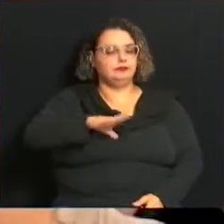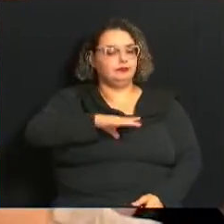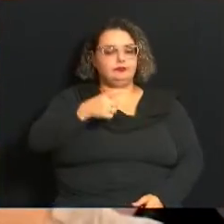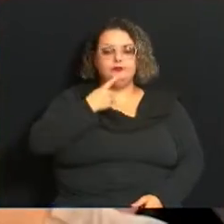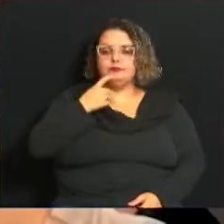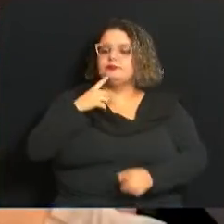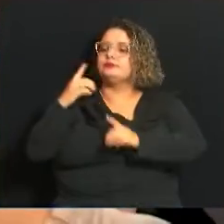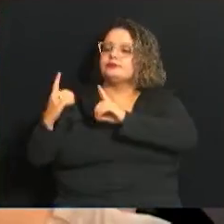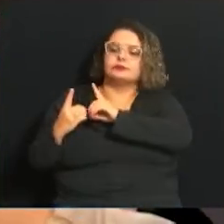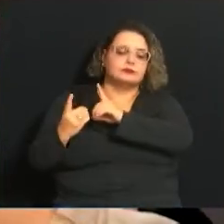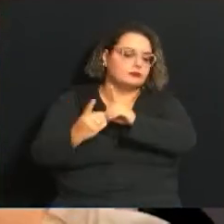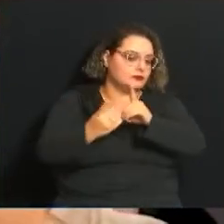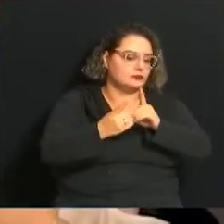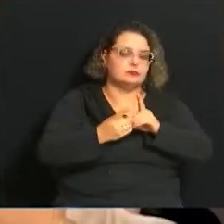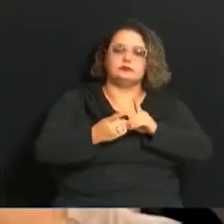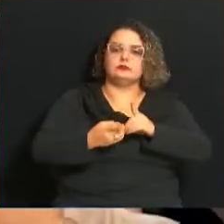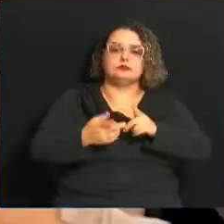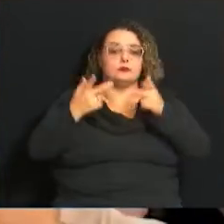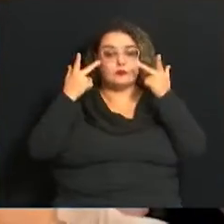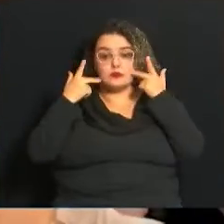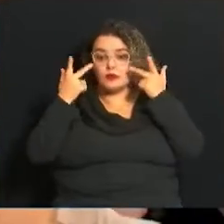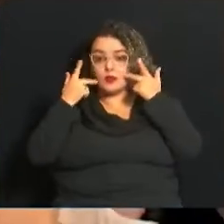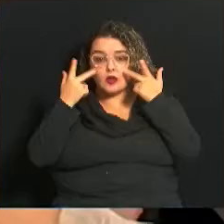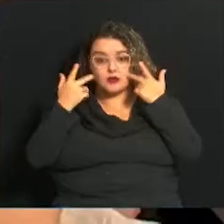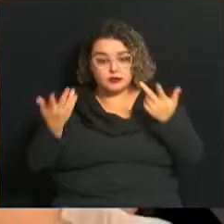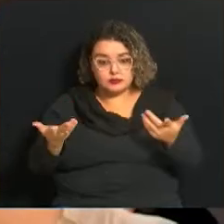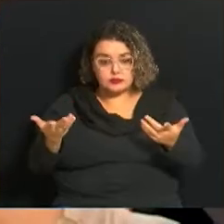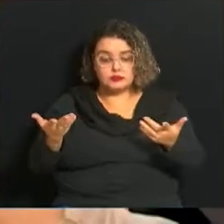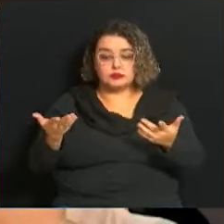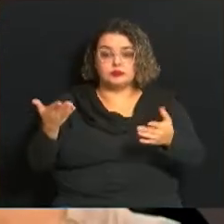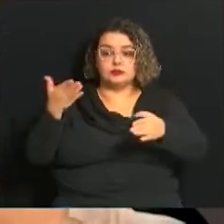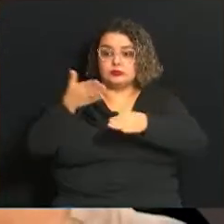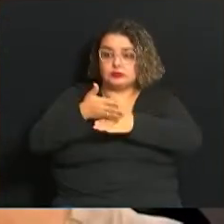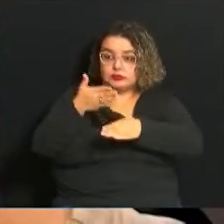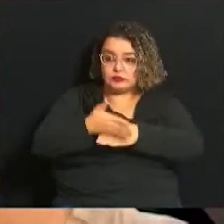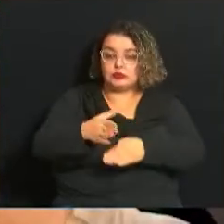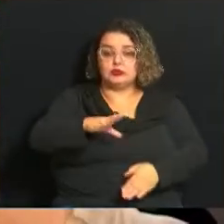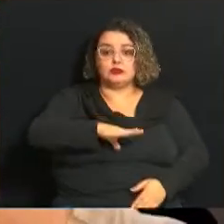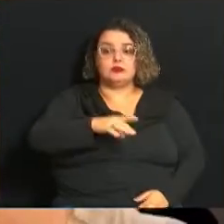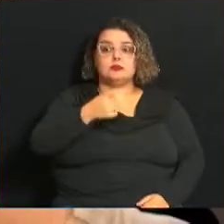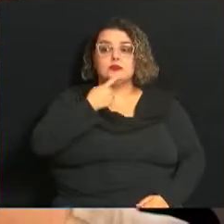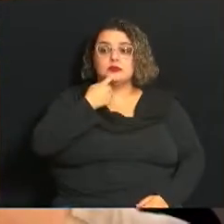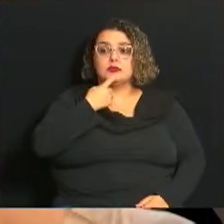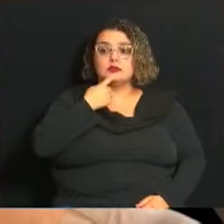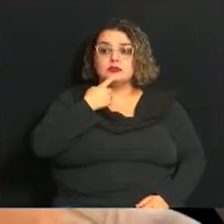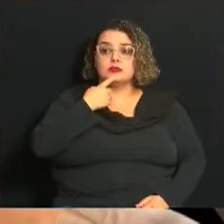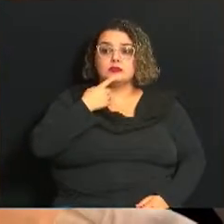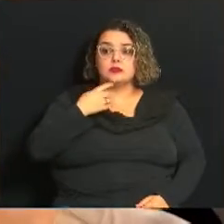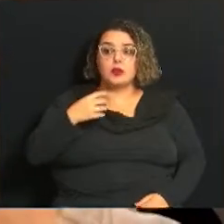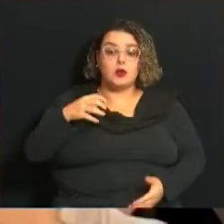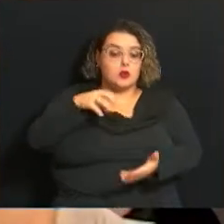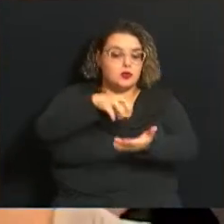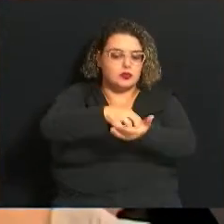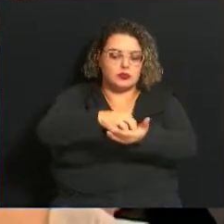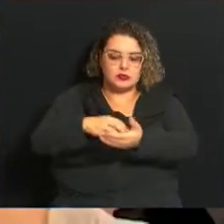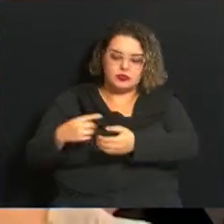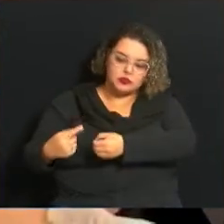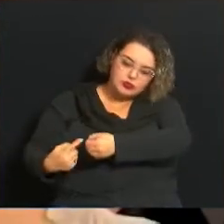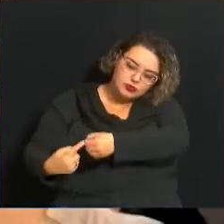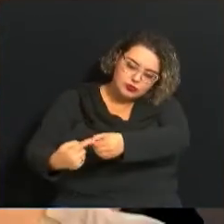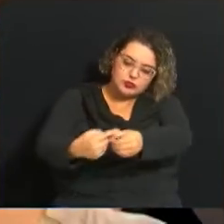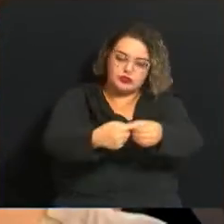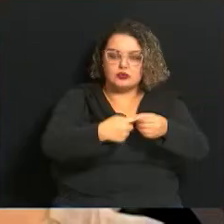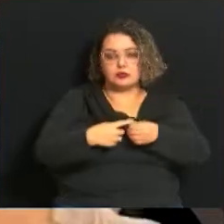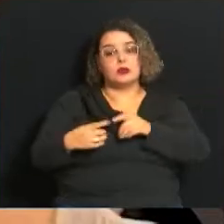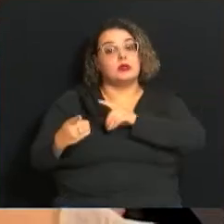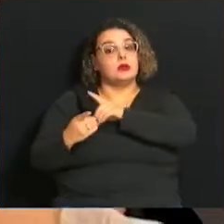não se nega, faz parte de uma cidade que é centro de uma região metropolitana como Campinas, atender, mas o